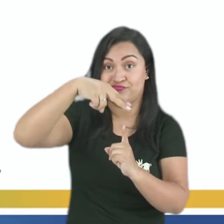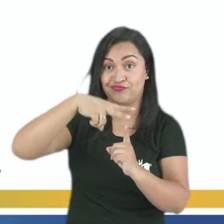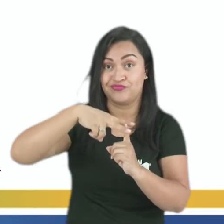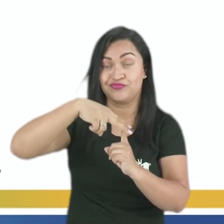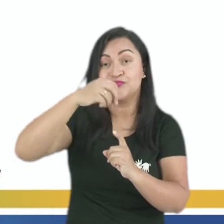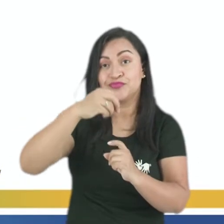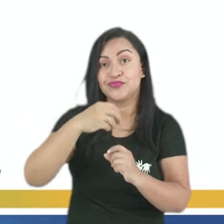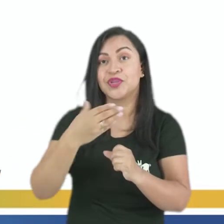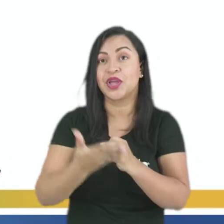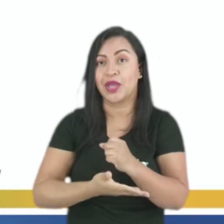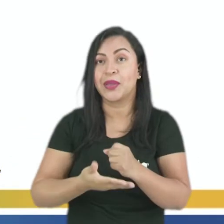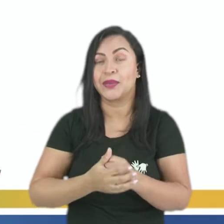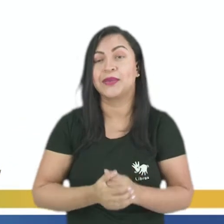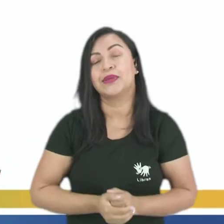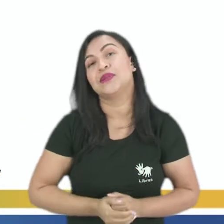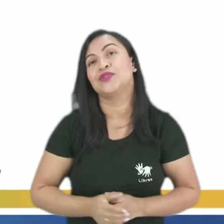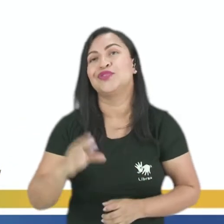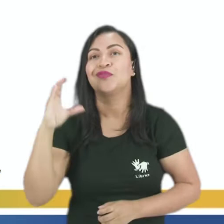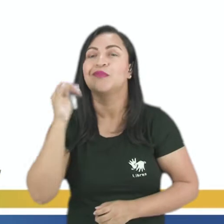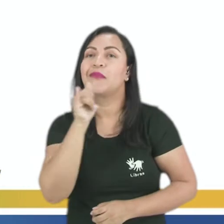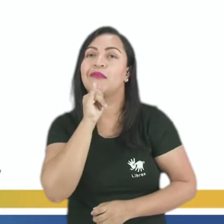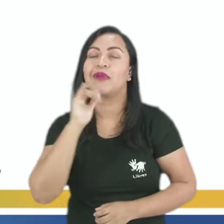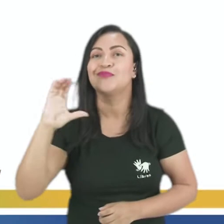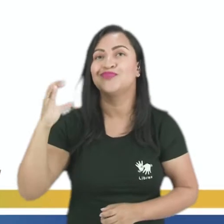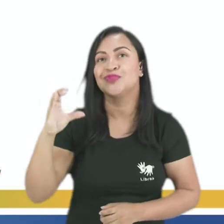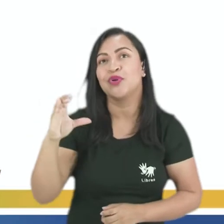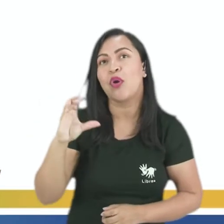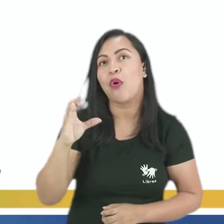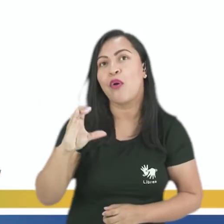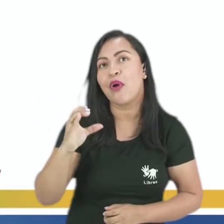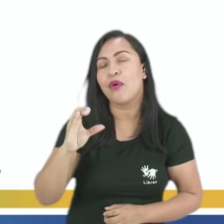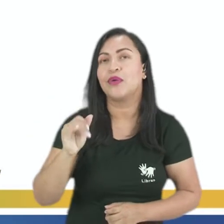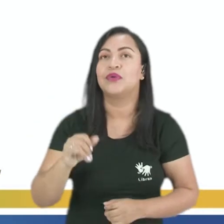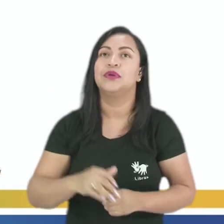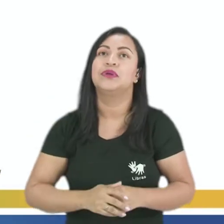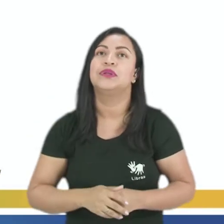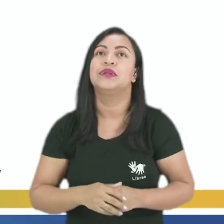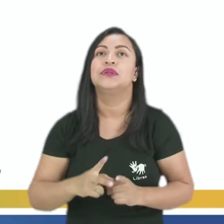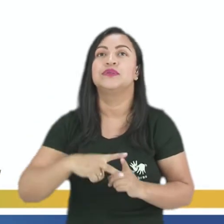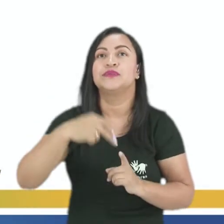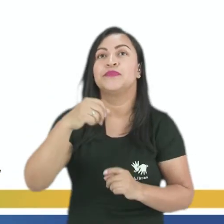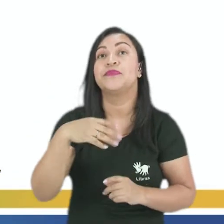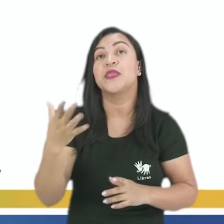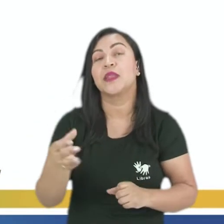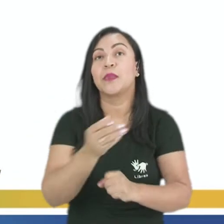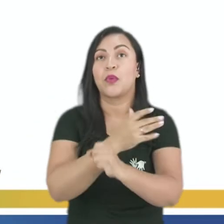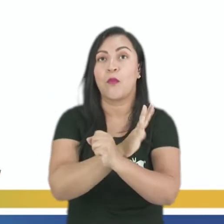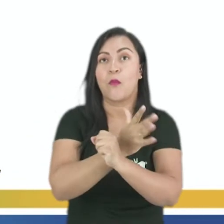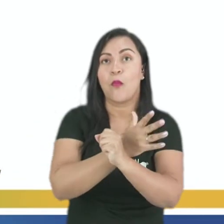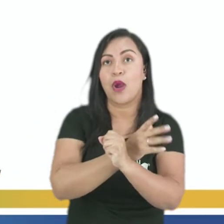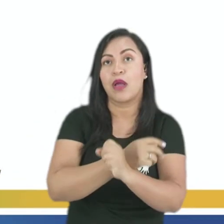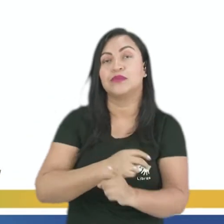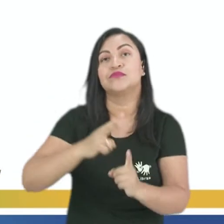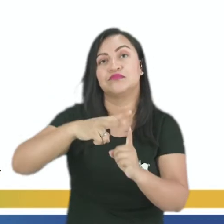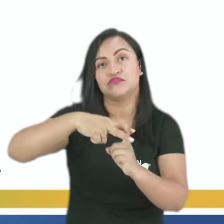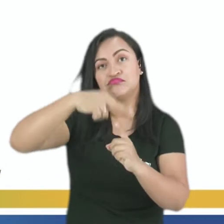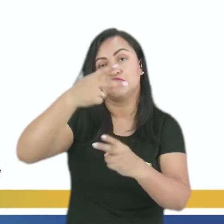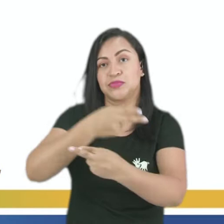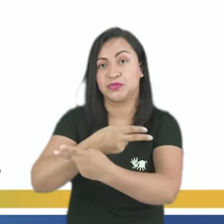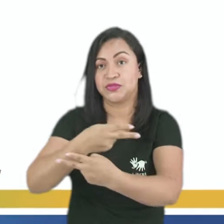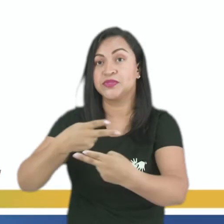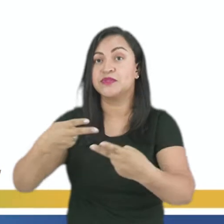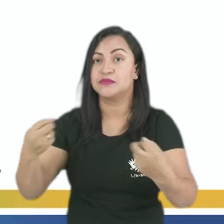à base de cola. E nós temos o ácido carbônico, que é relacionado aos refrigerantes e às